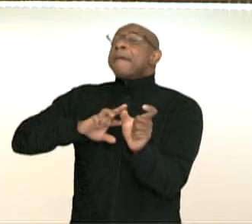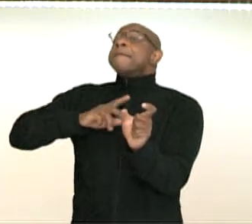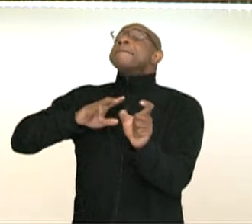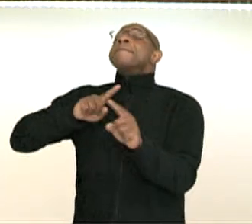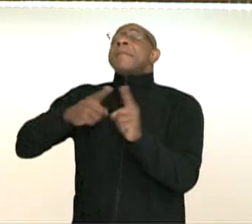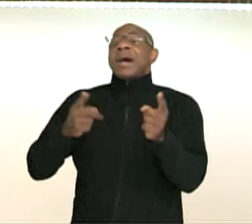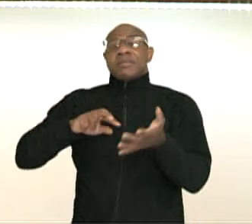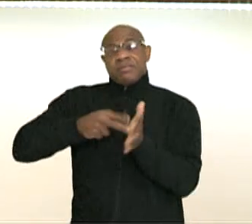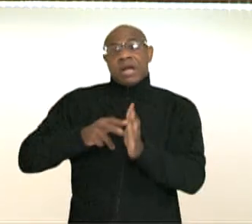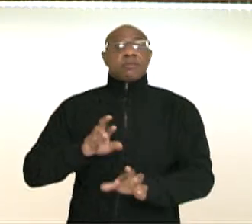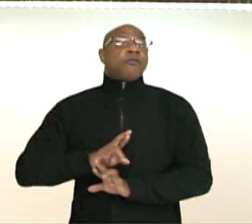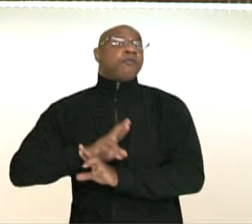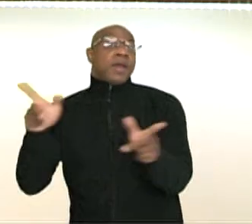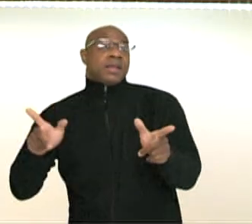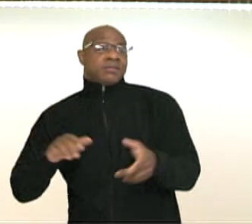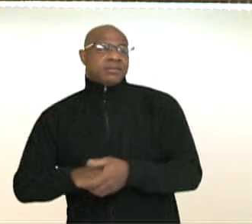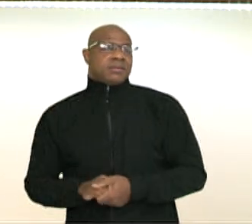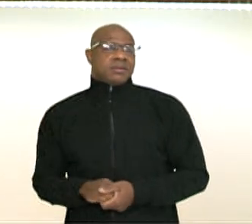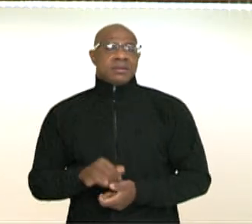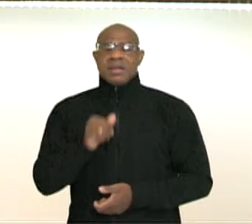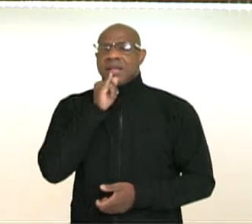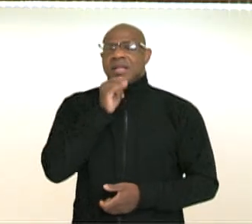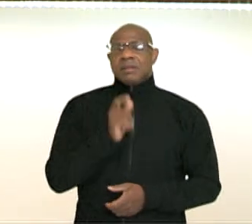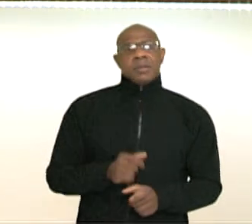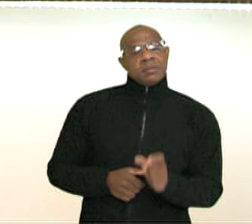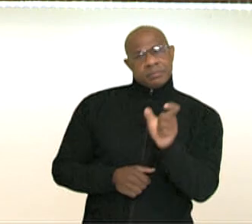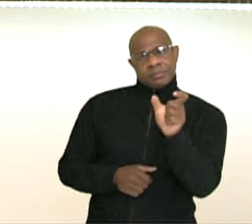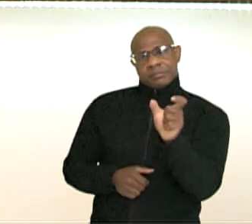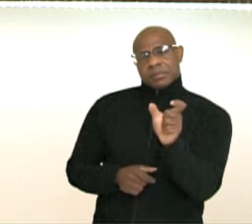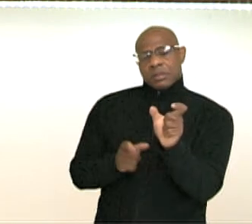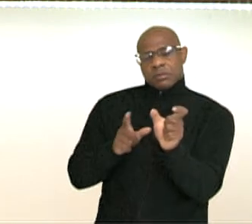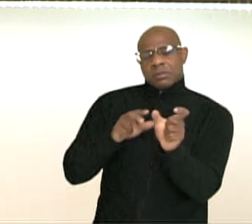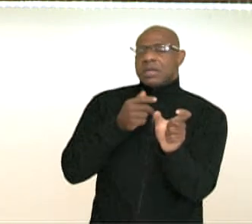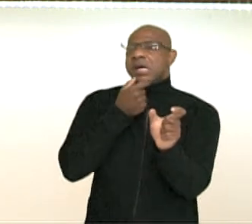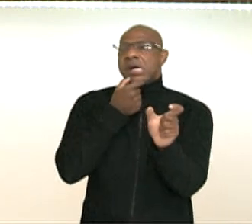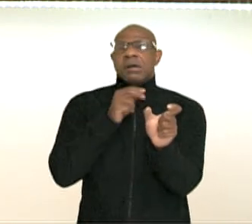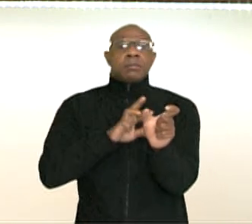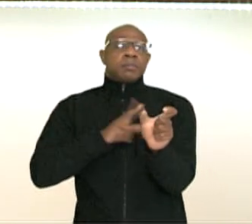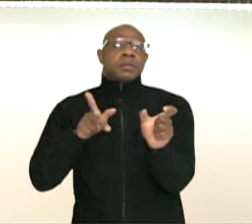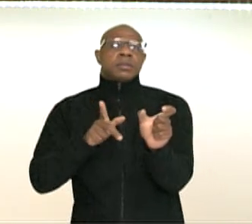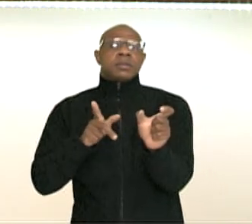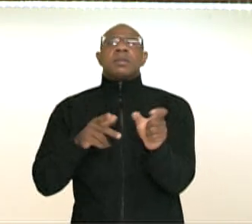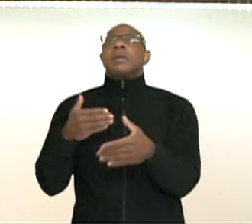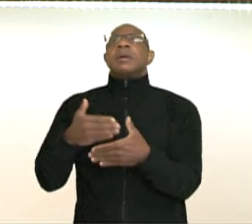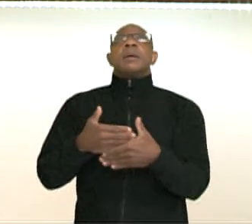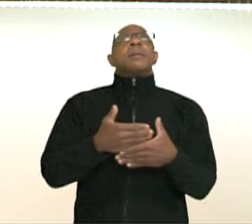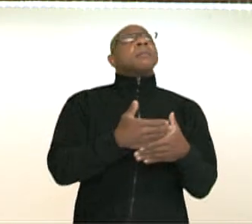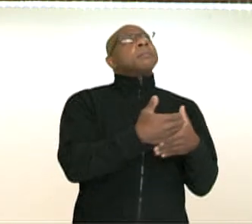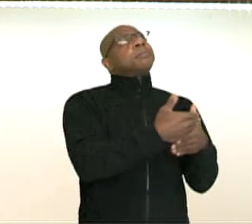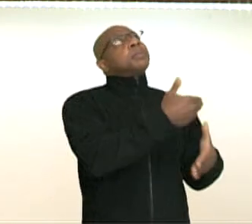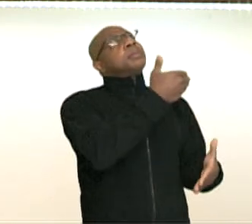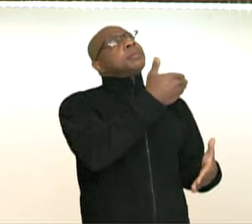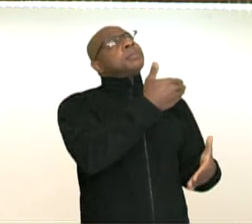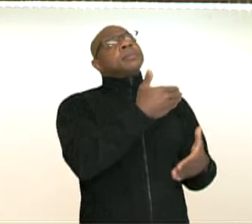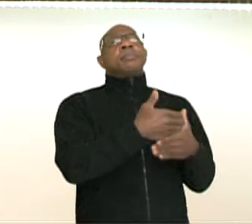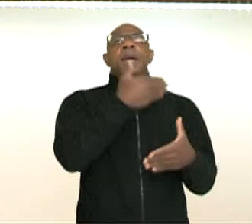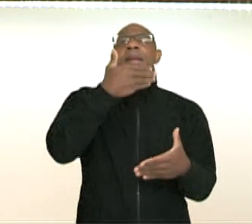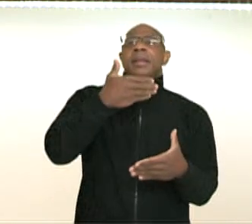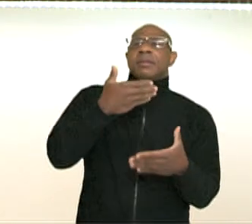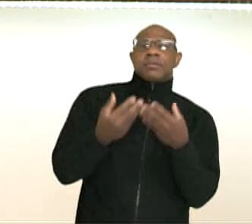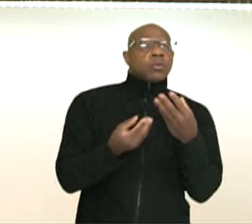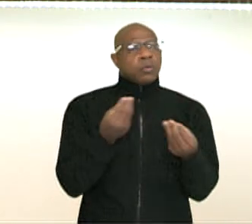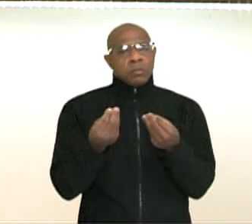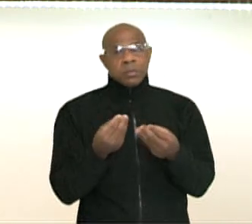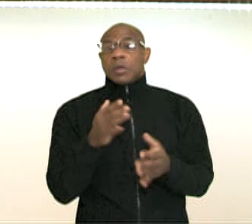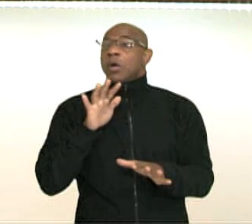algumas. Por exemplo, tem lá no texto parents. E o que você pensa? Parentes, mas na verdade são pais. Então, cuidado com as